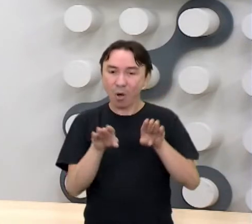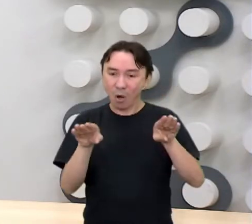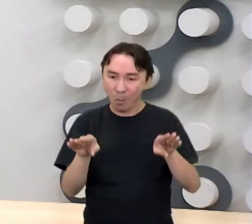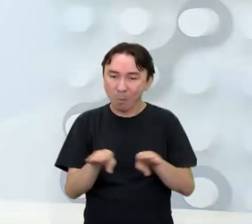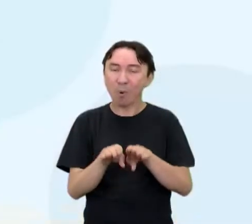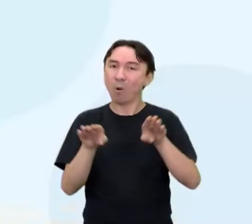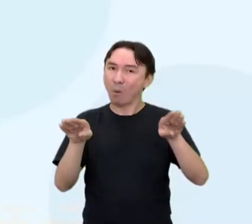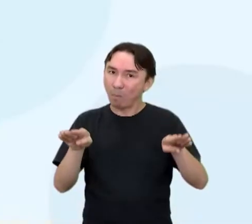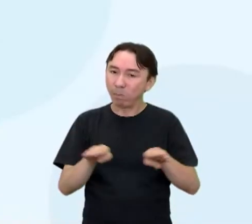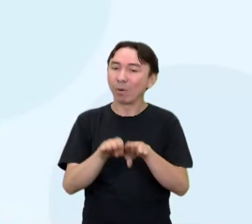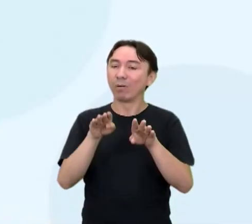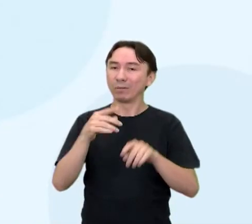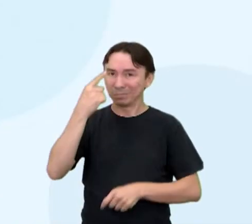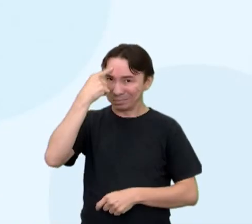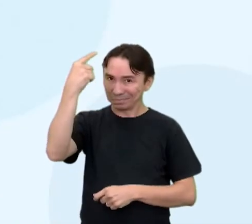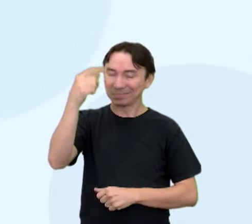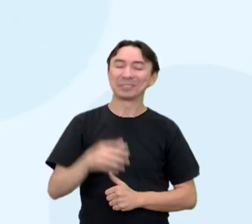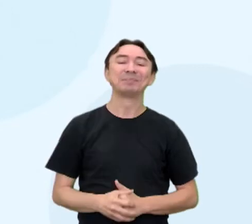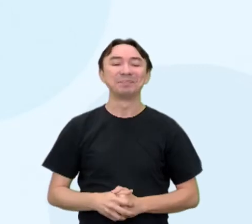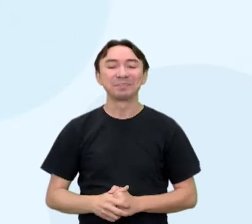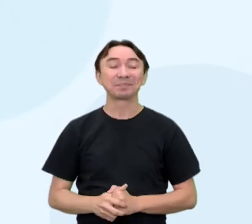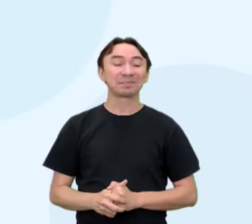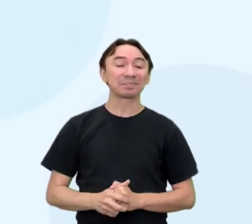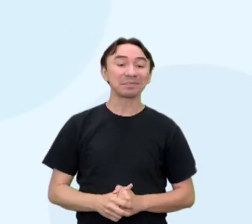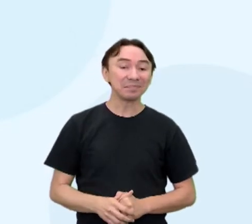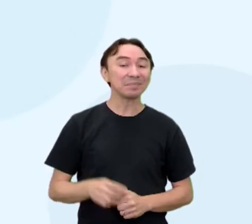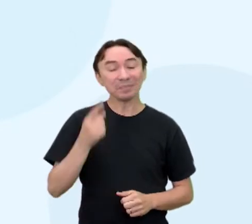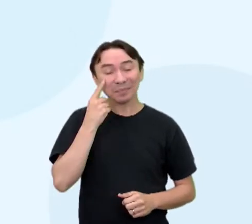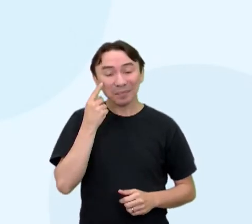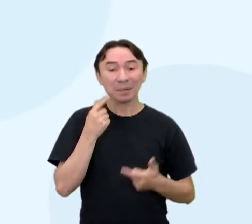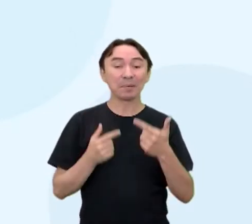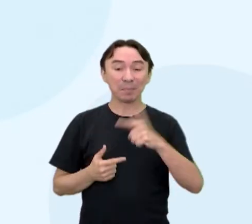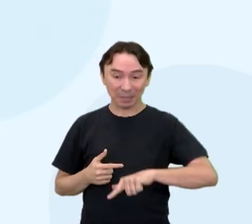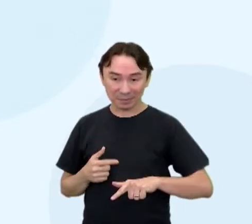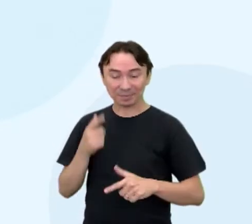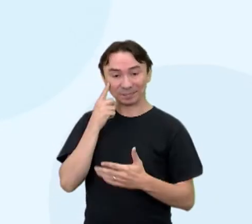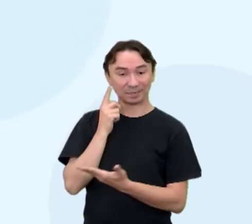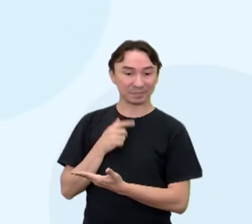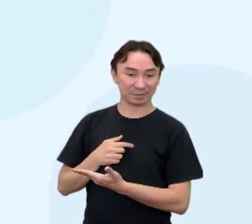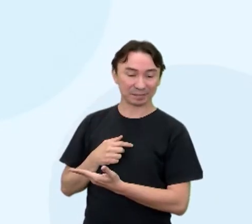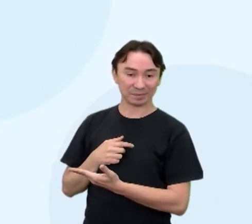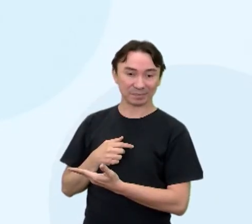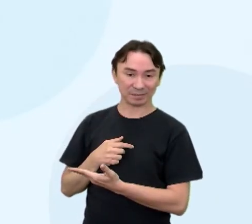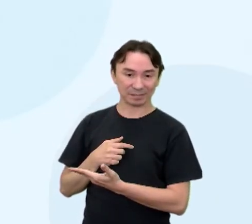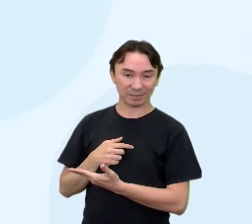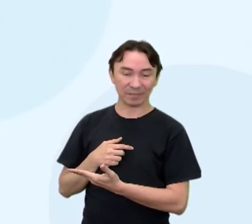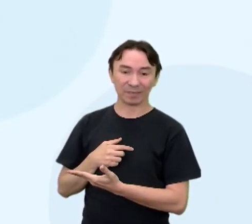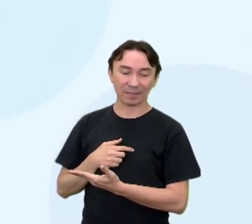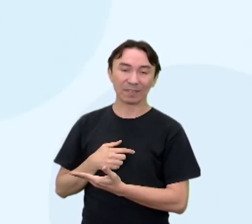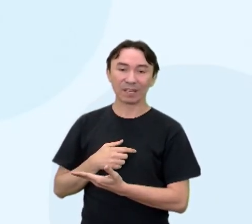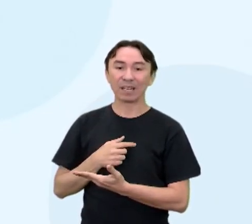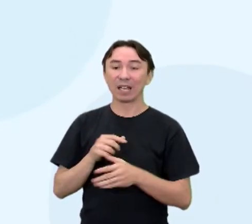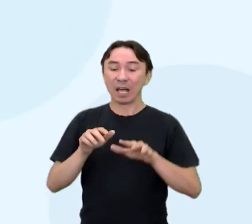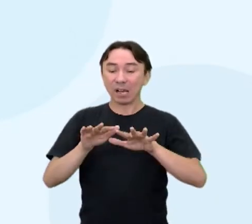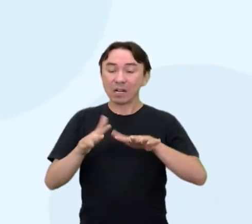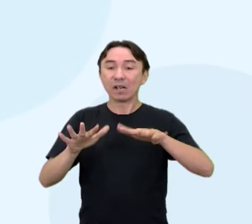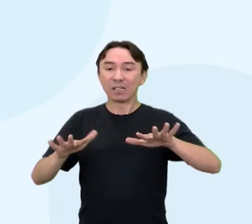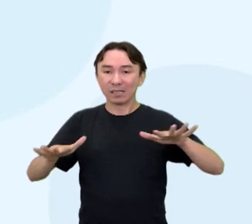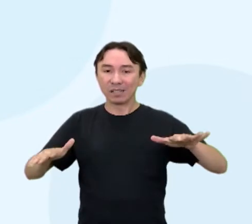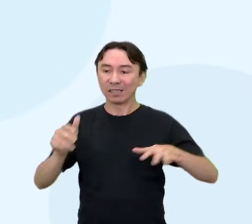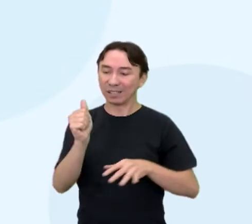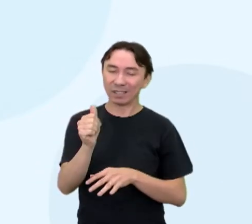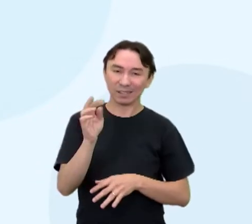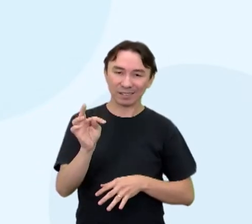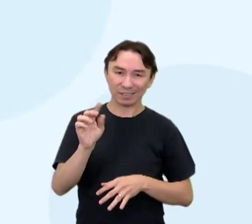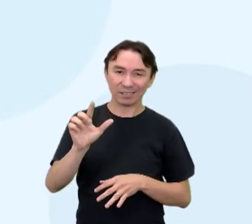mapa, por gentileza, que a gente vai ver também, né, na relação aí do Oceano Atlântico, né? A gente vê que tem um corte lá de